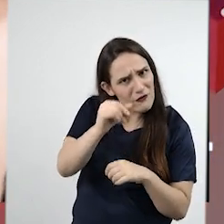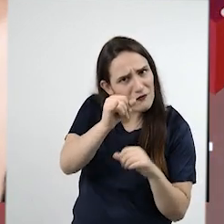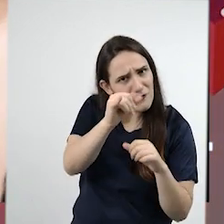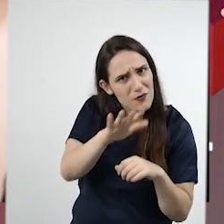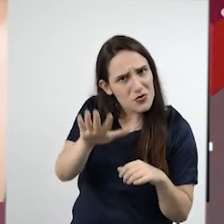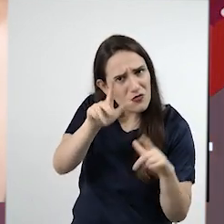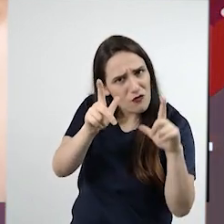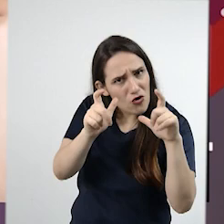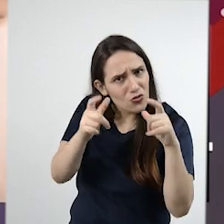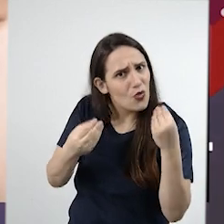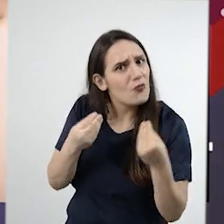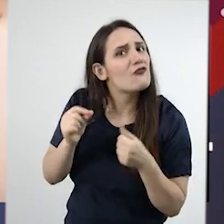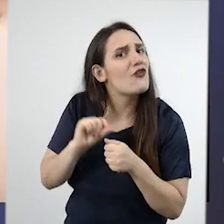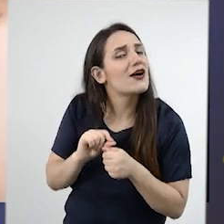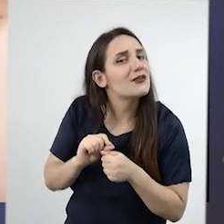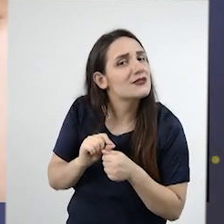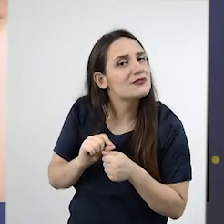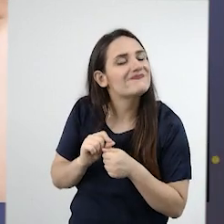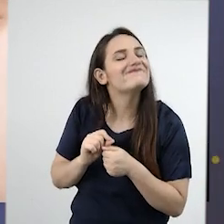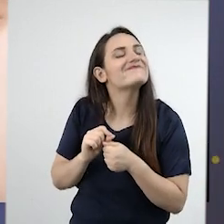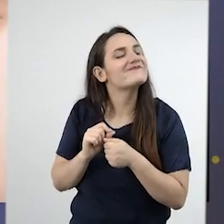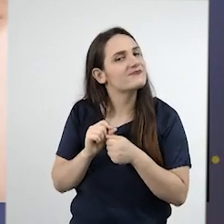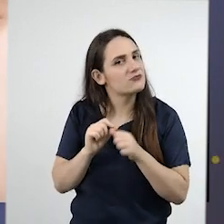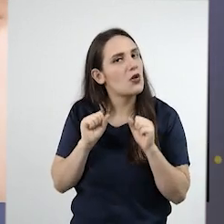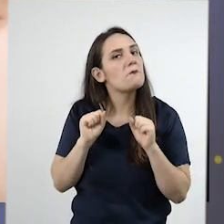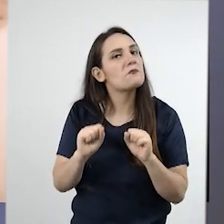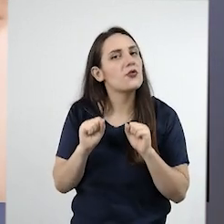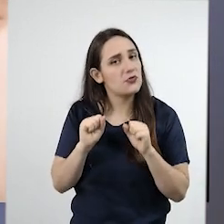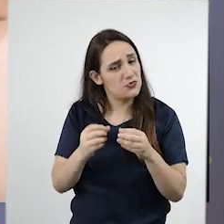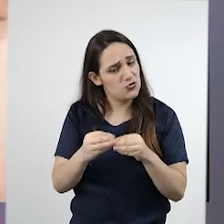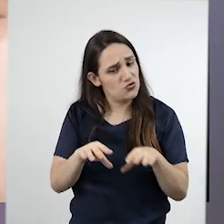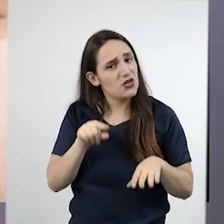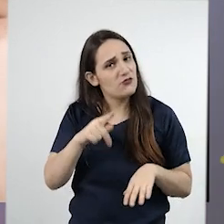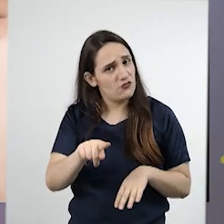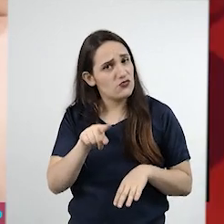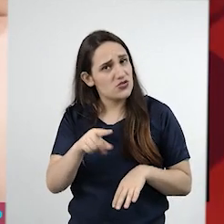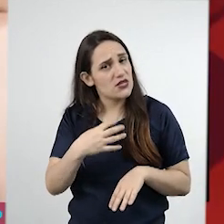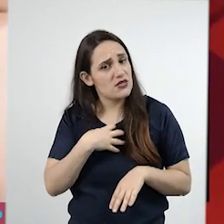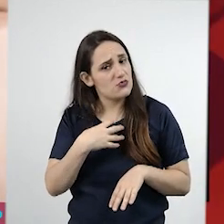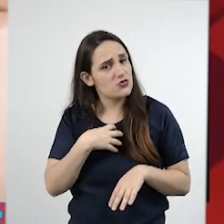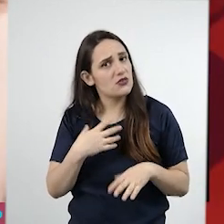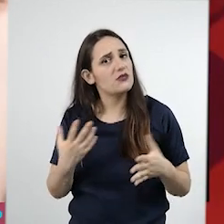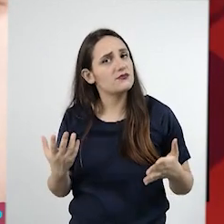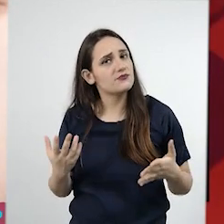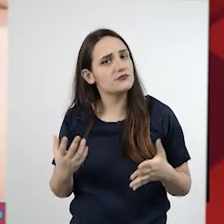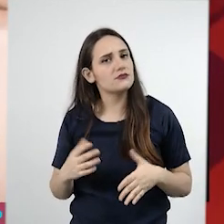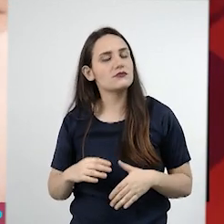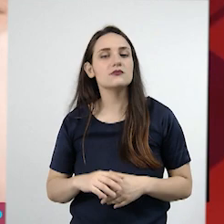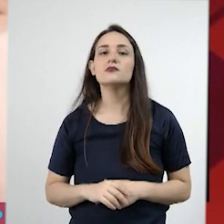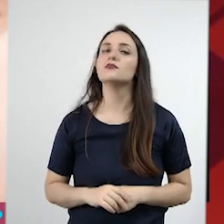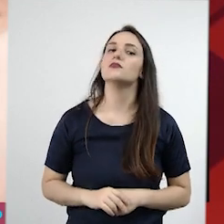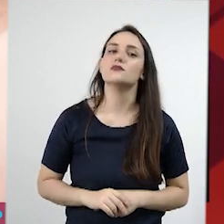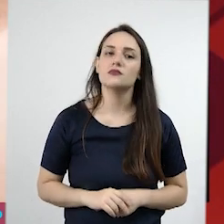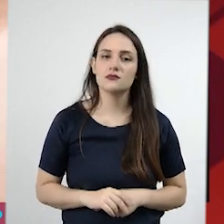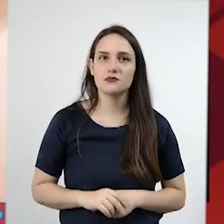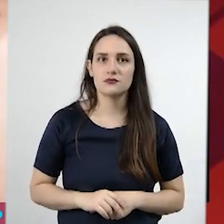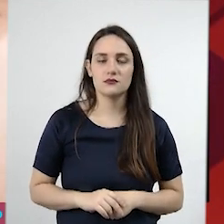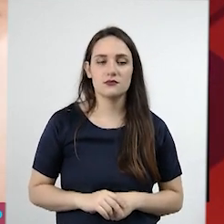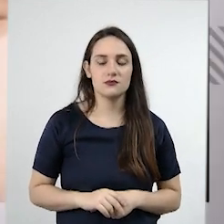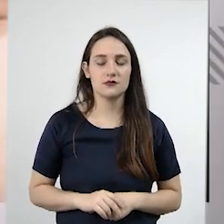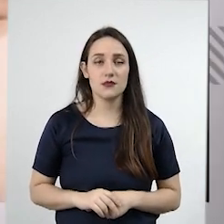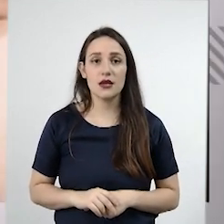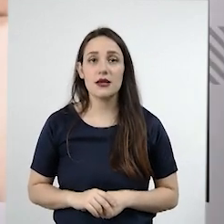que isso pode impactar muito no meu emocional. Então, ali no primeiro momento, tem um reforço a